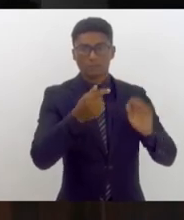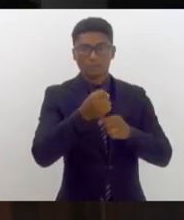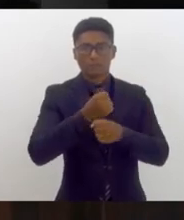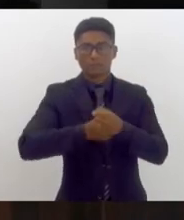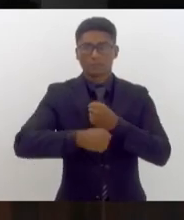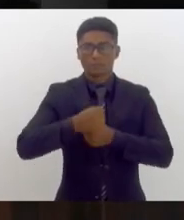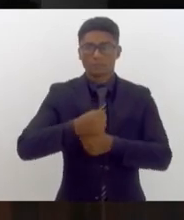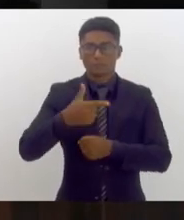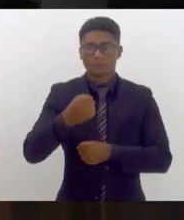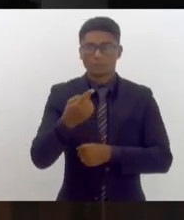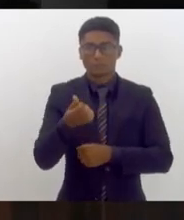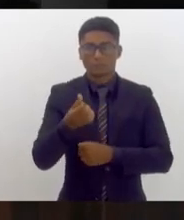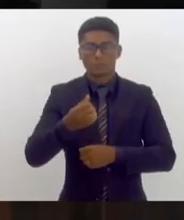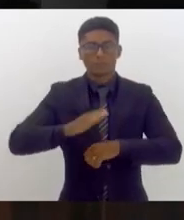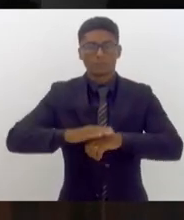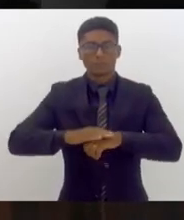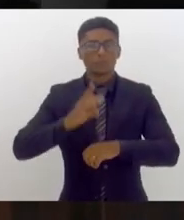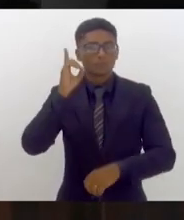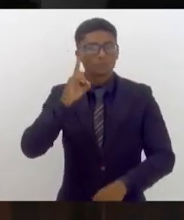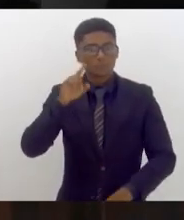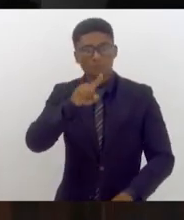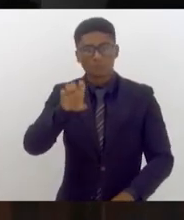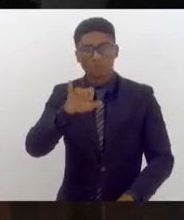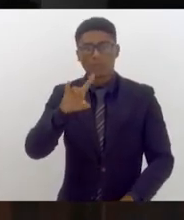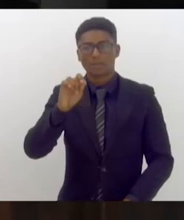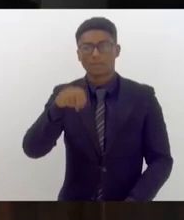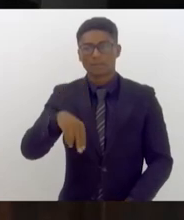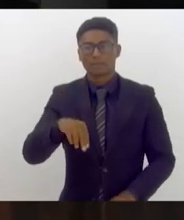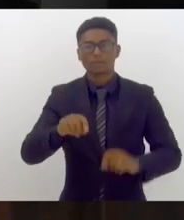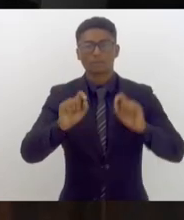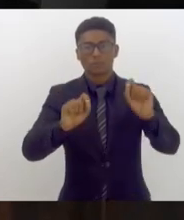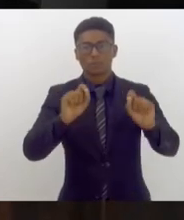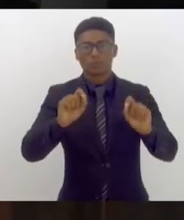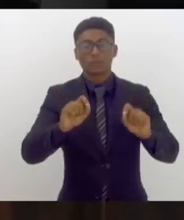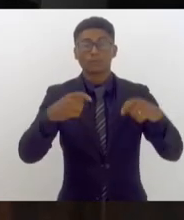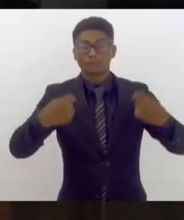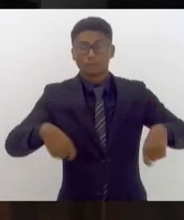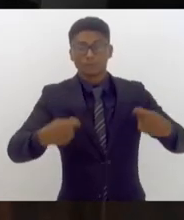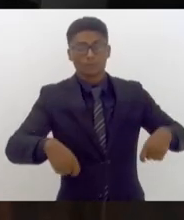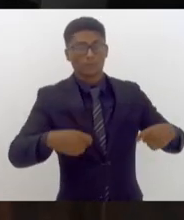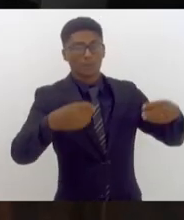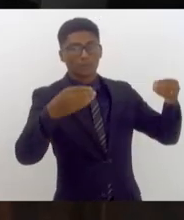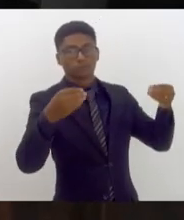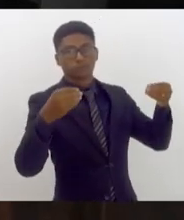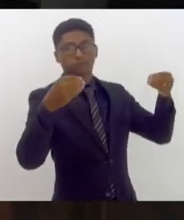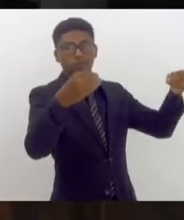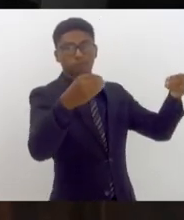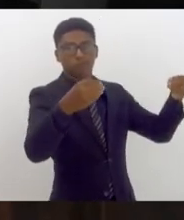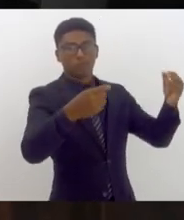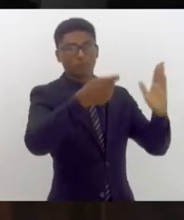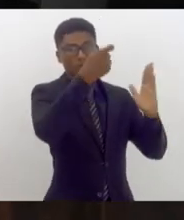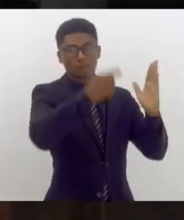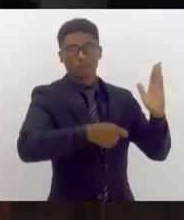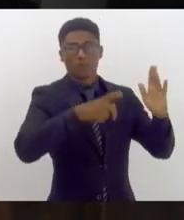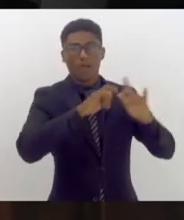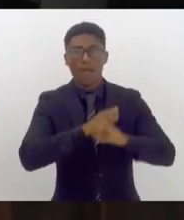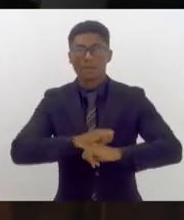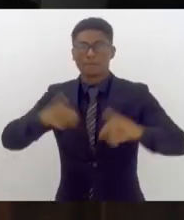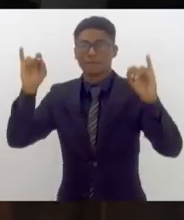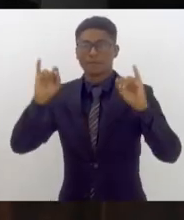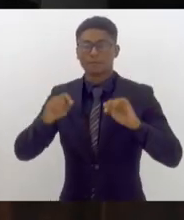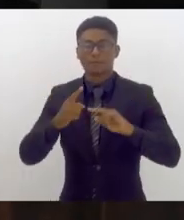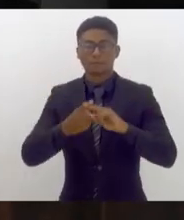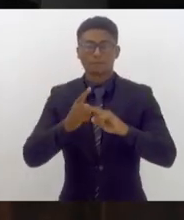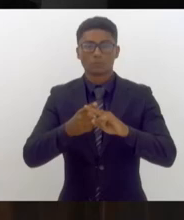2107/2016, de autoria da deputada Zeidan, que dispõe sobre a fixação de cartazes que tratam sobre cuidados no uso